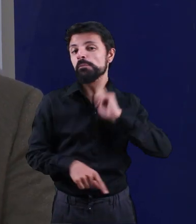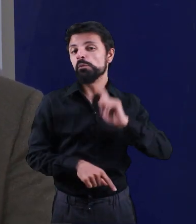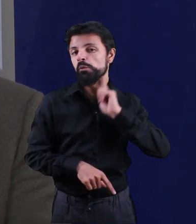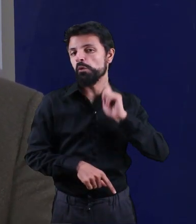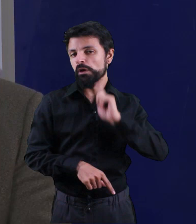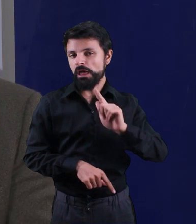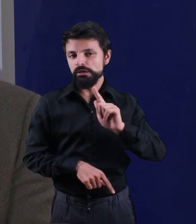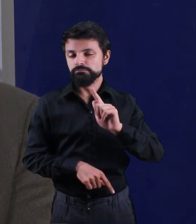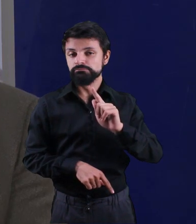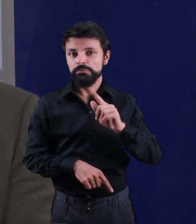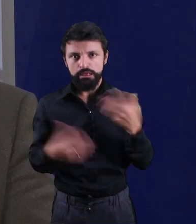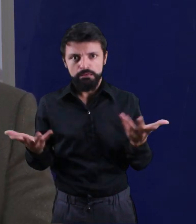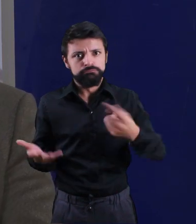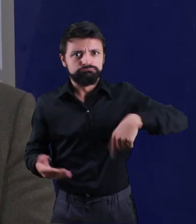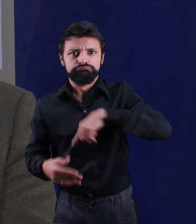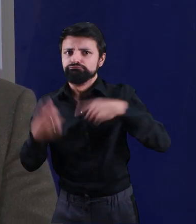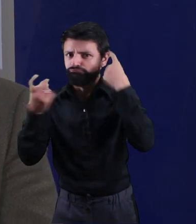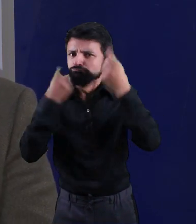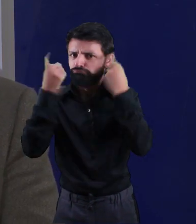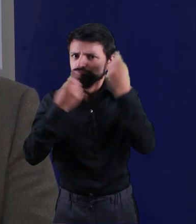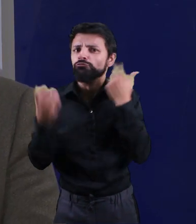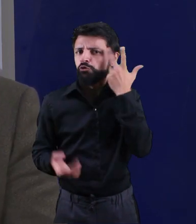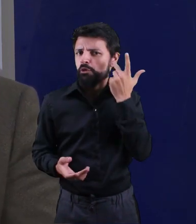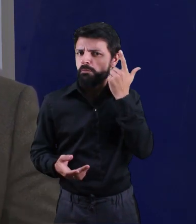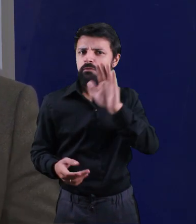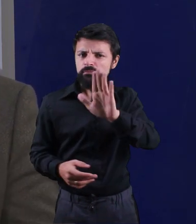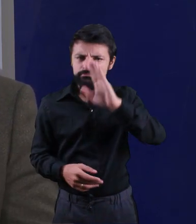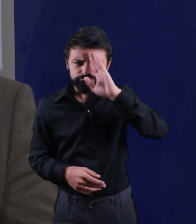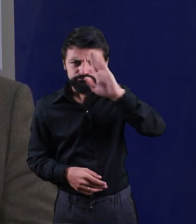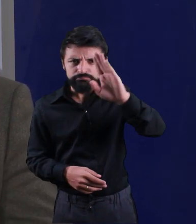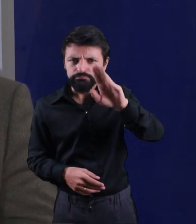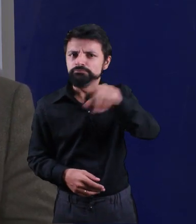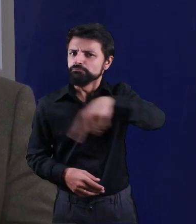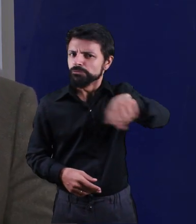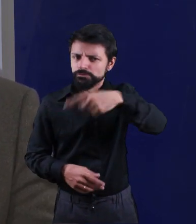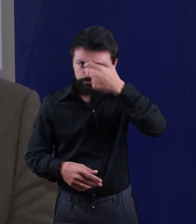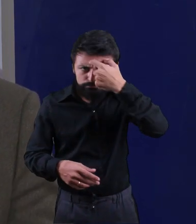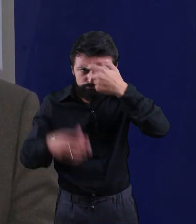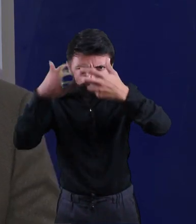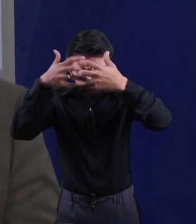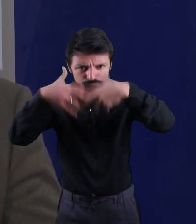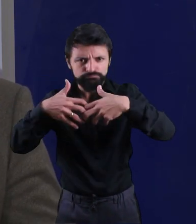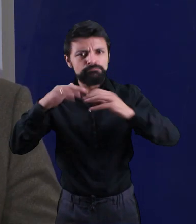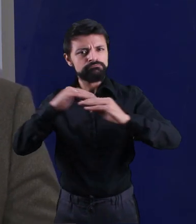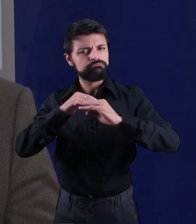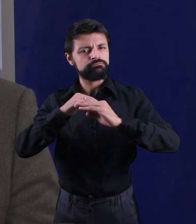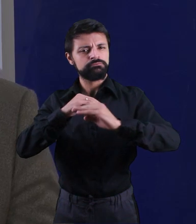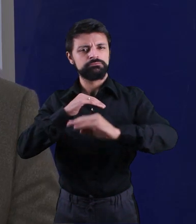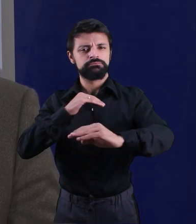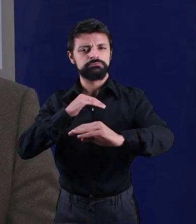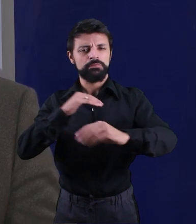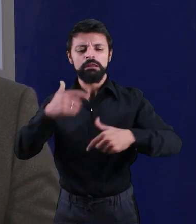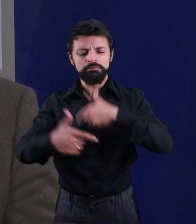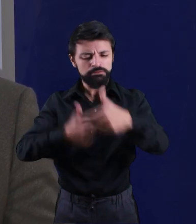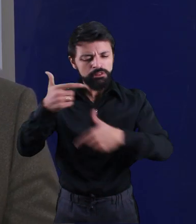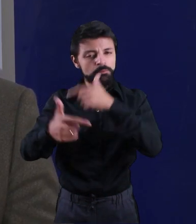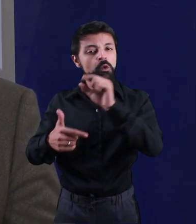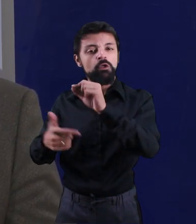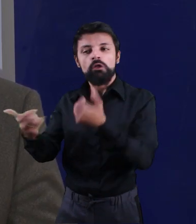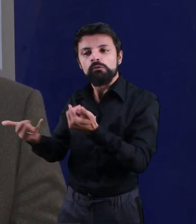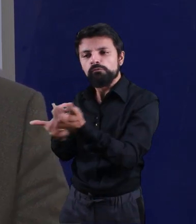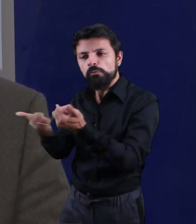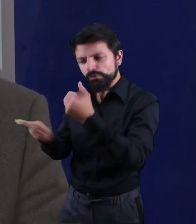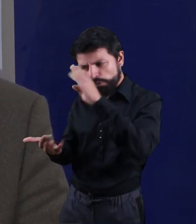natural que isso gere preocupação em todos nós mas acima de tudo é essencial manter a racionalidade a sensatez e trabalhar com